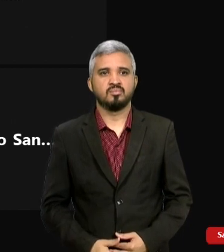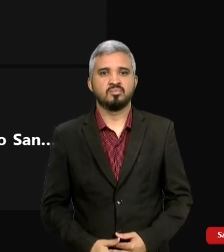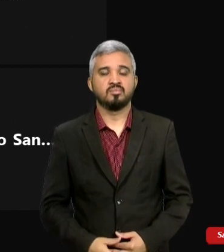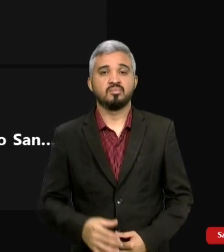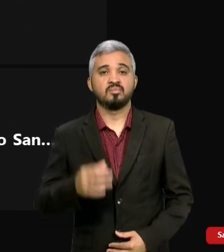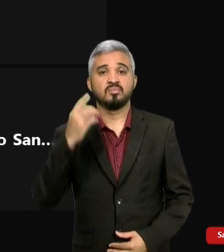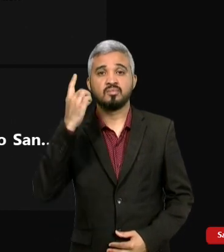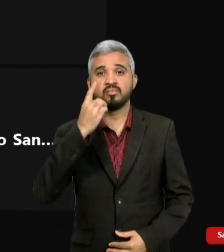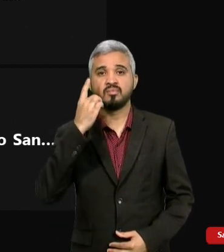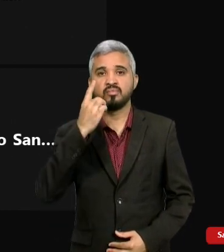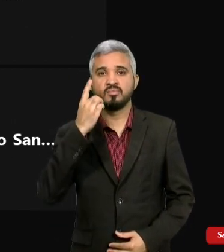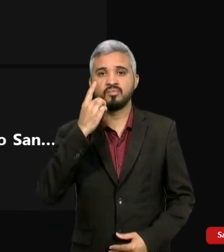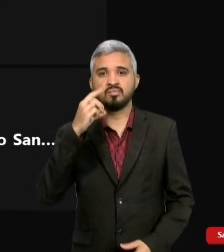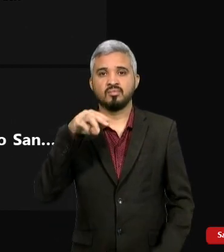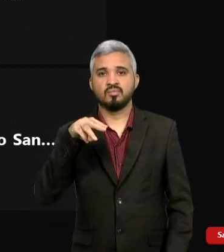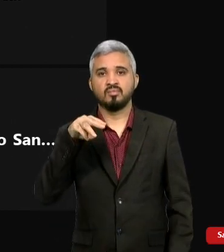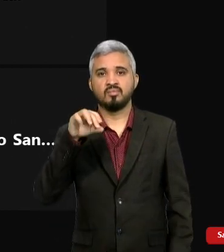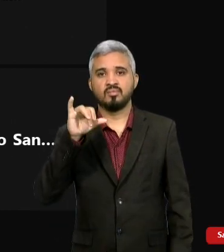Deputada Mical.